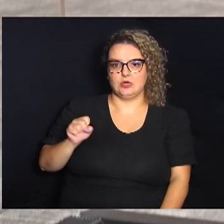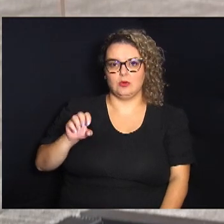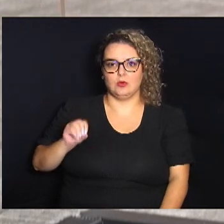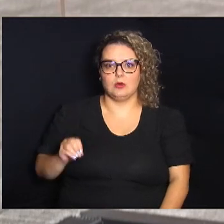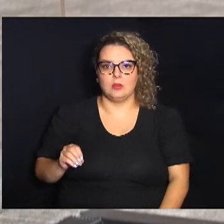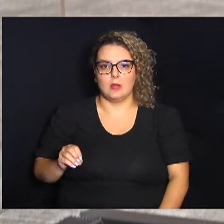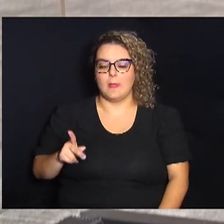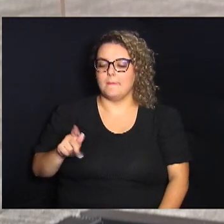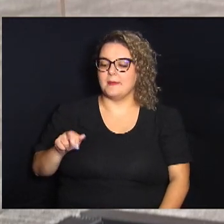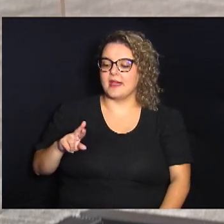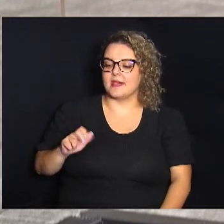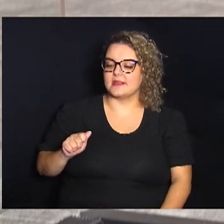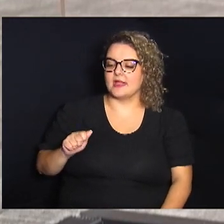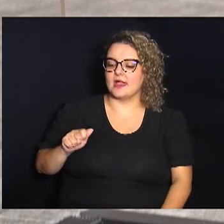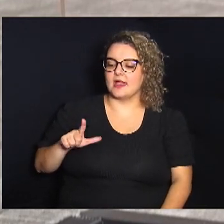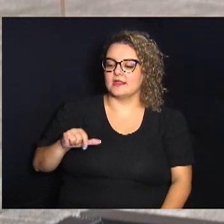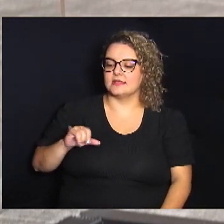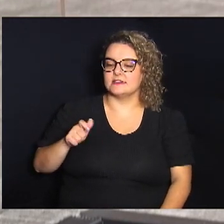cerebral,